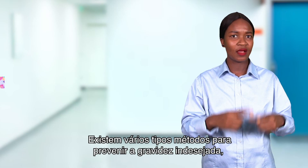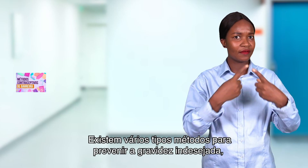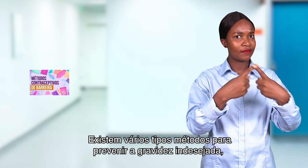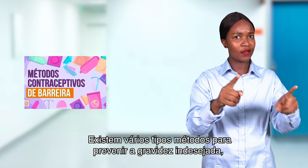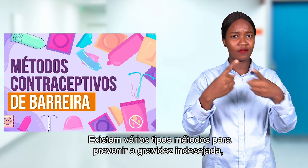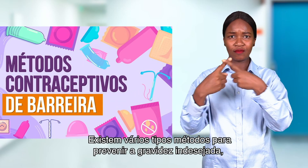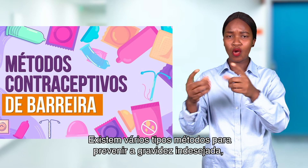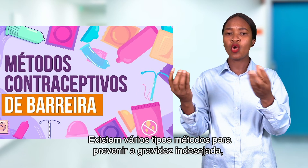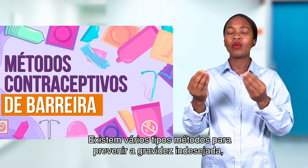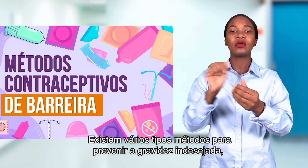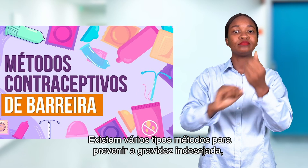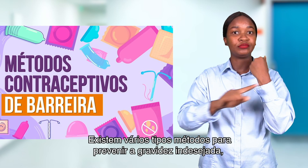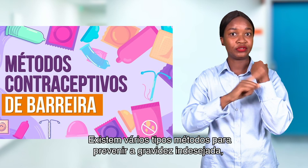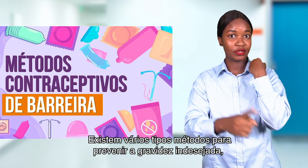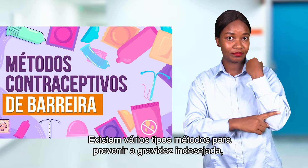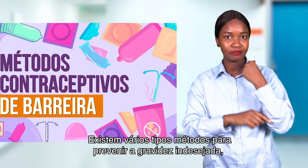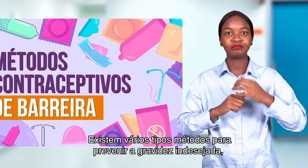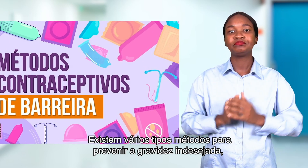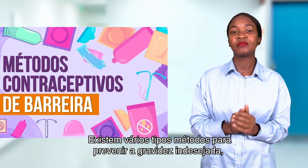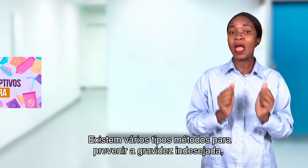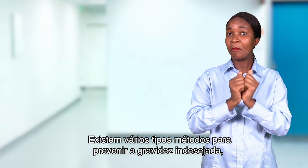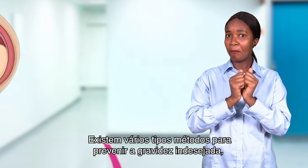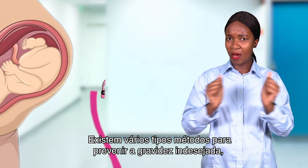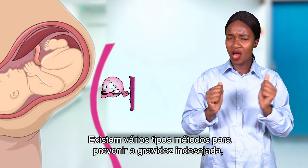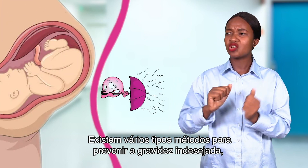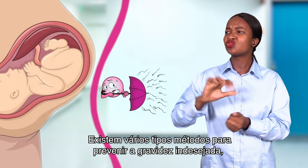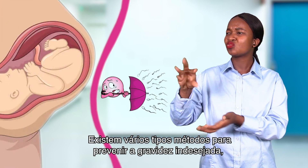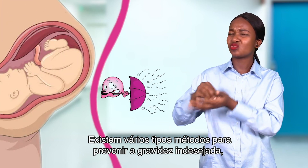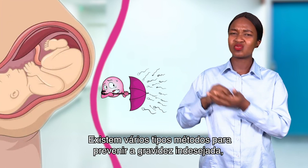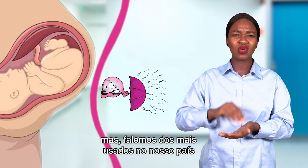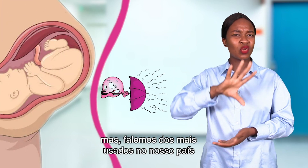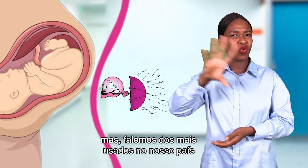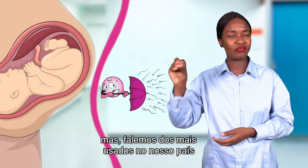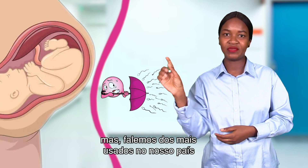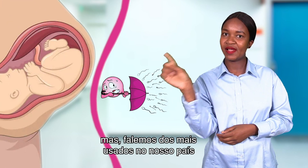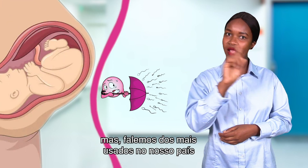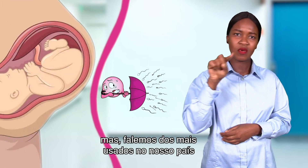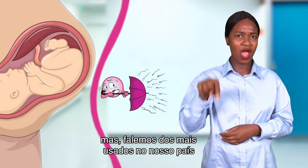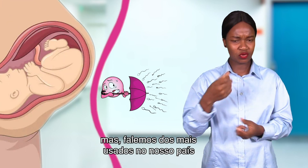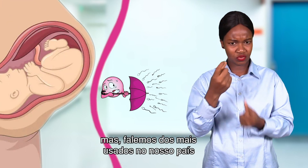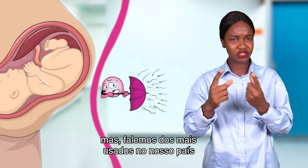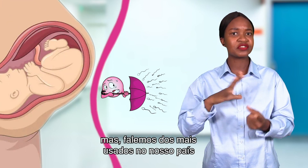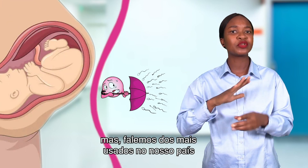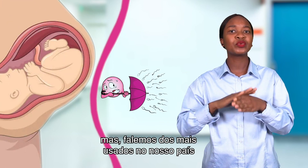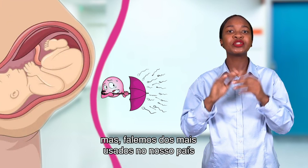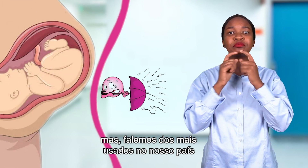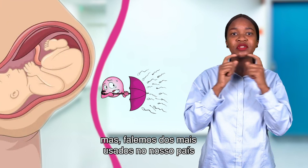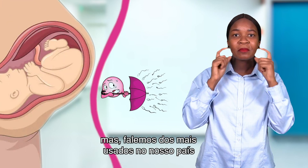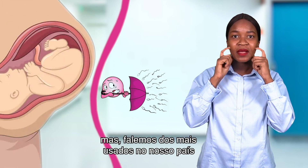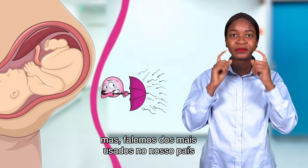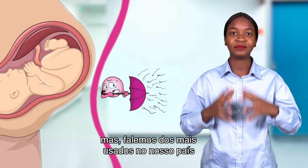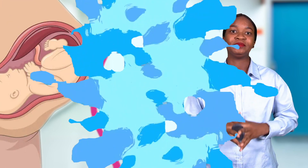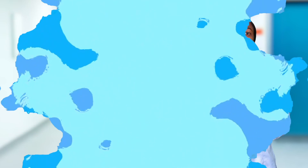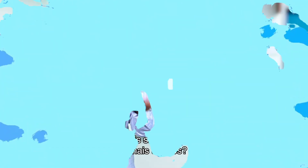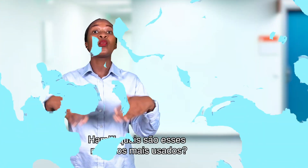Existem vários tipos de métodos para prevenir a gravidez indesejada, mas falemos dos mais usados